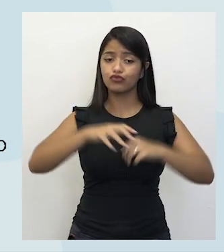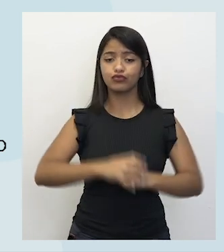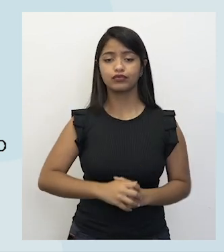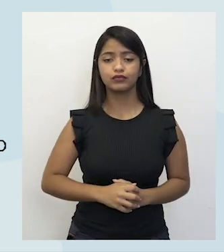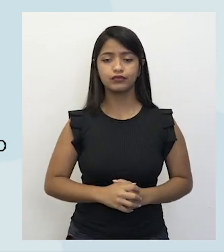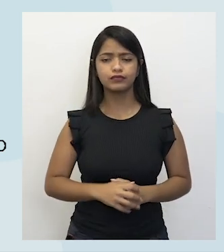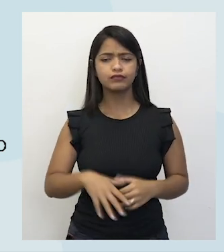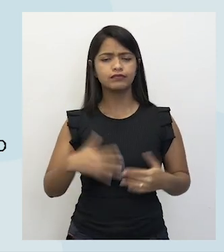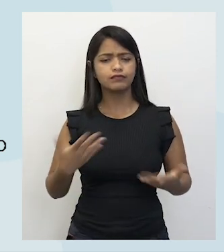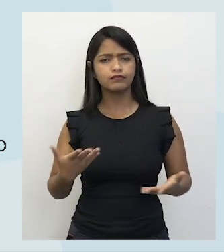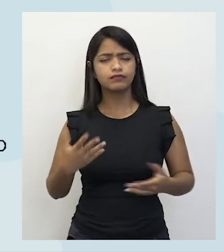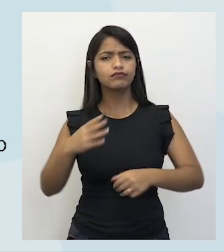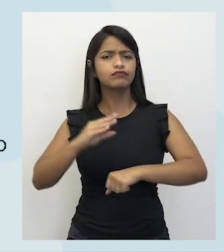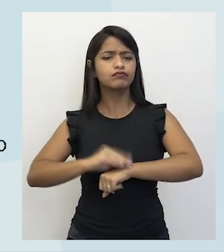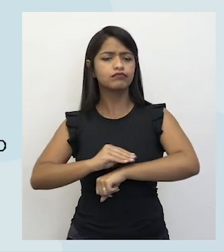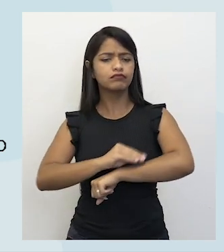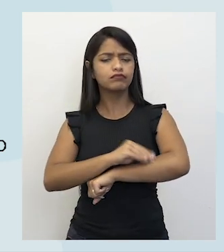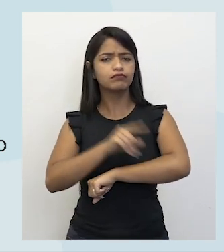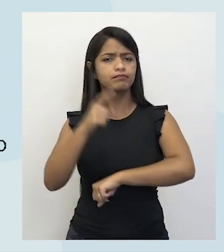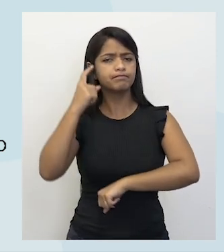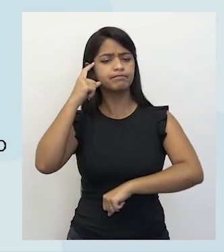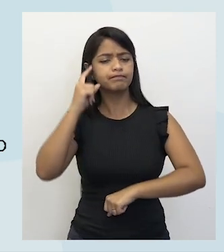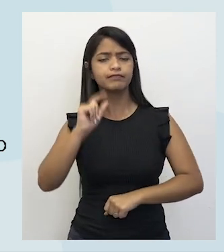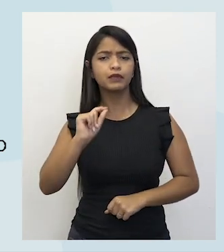afirmar, então, que o sapo considerou